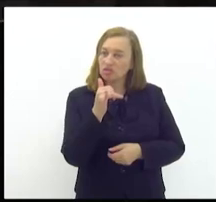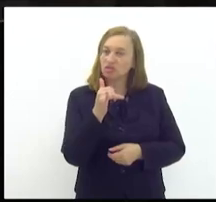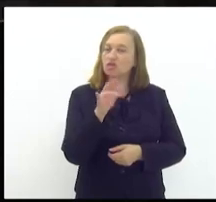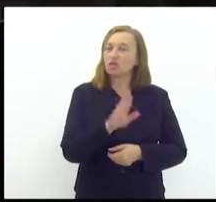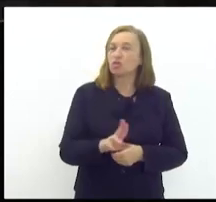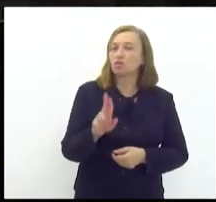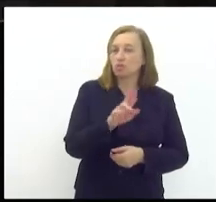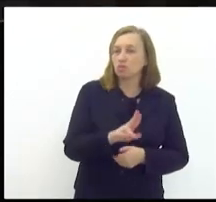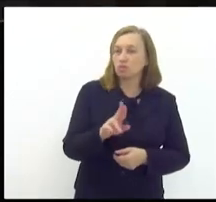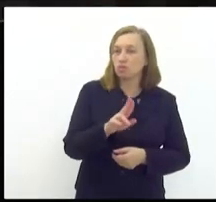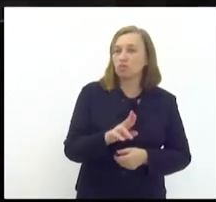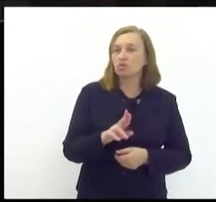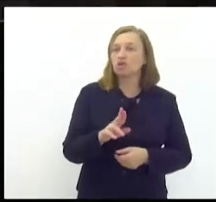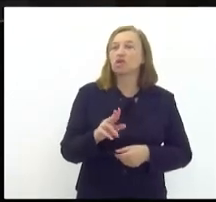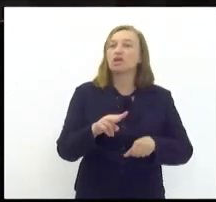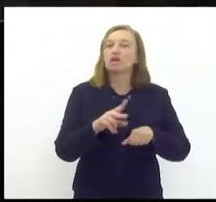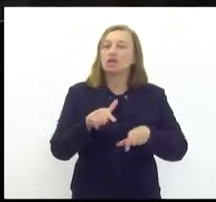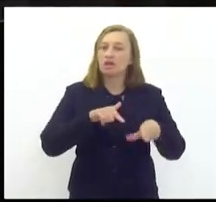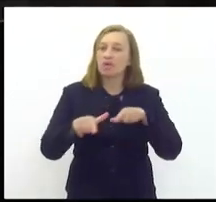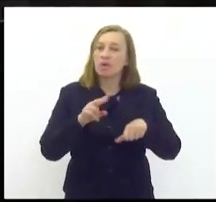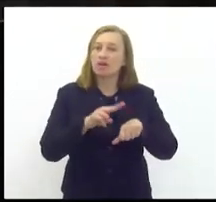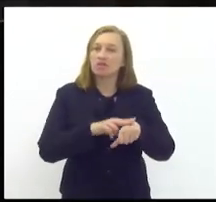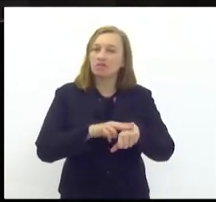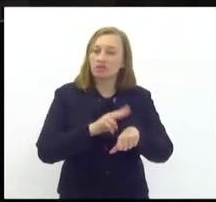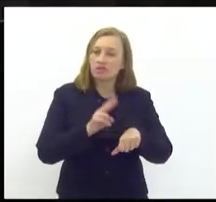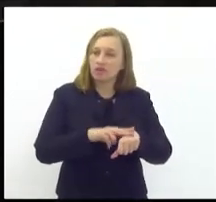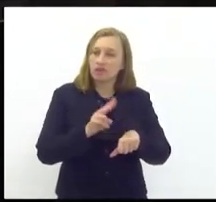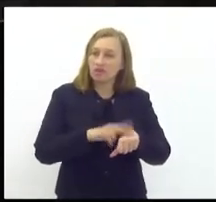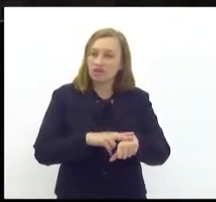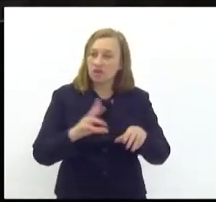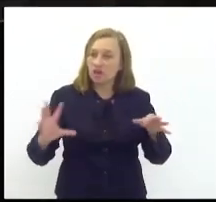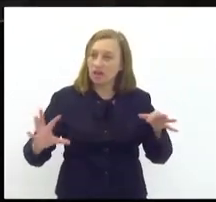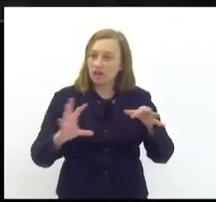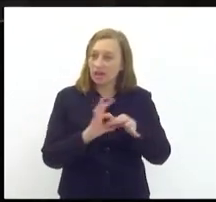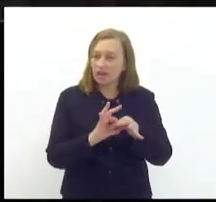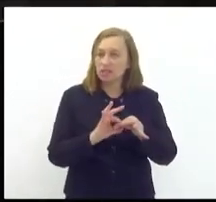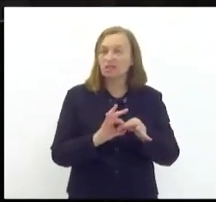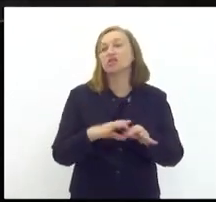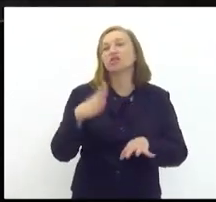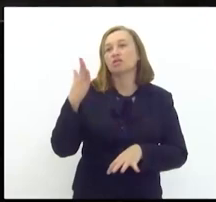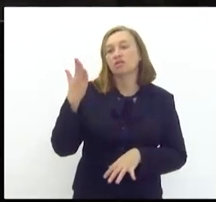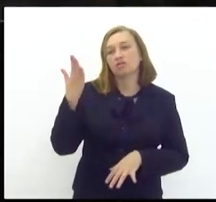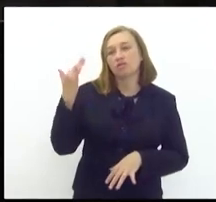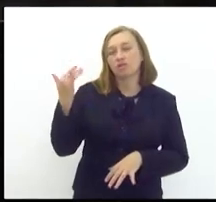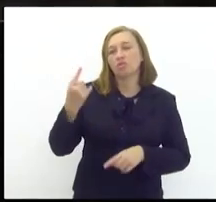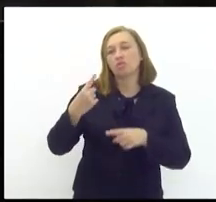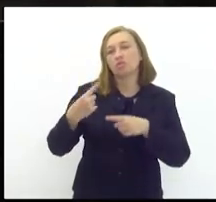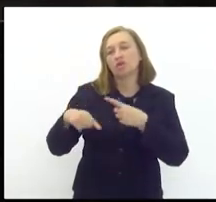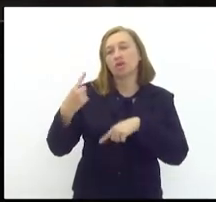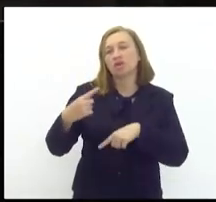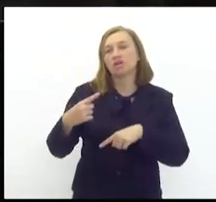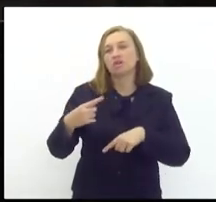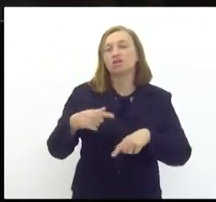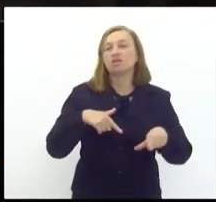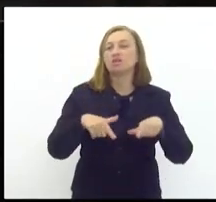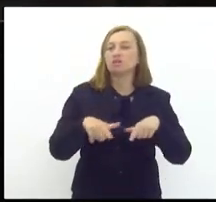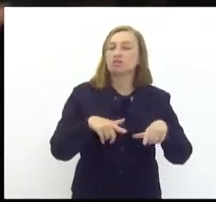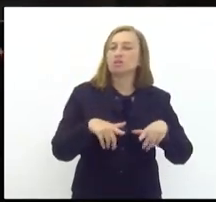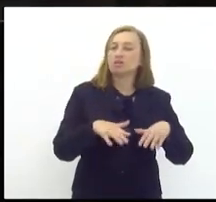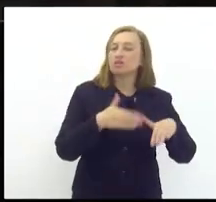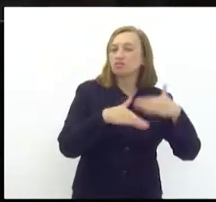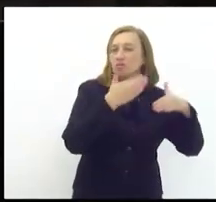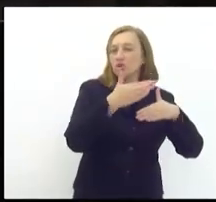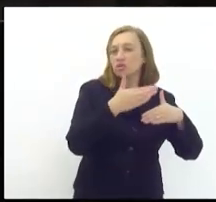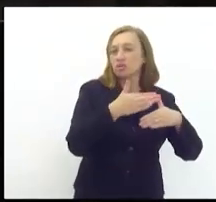elevada eficiência empregos Verdes são o casamento de sucesso entre desenvolvimento e ciência e tecnologia e